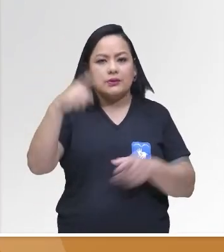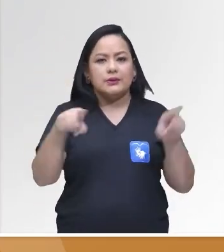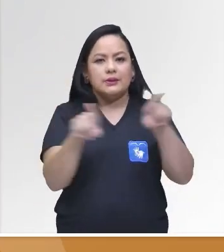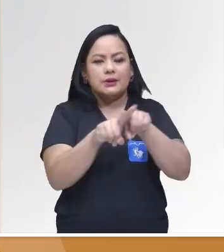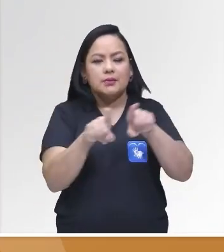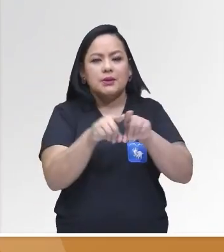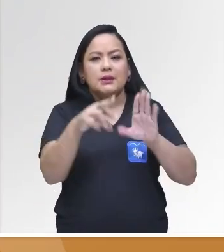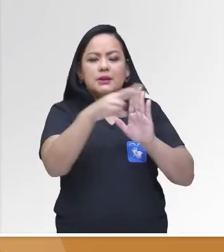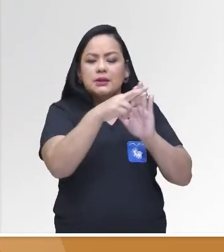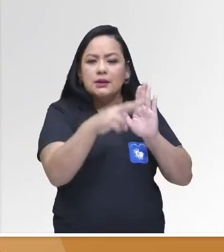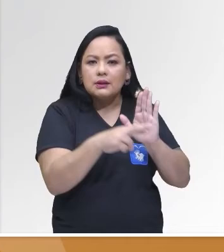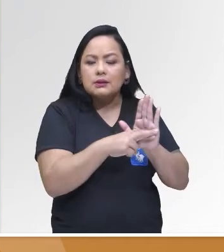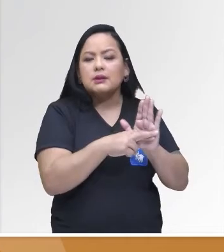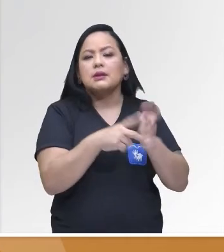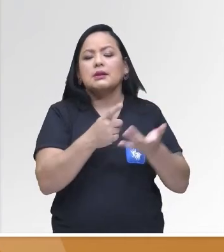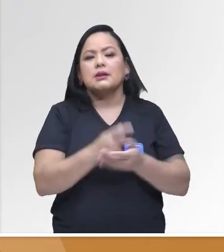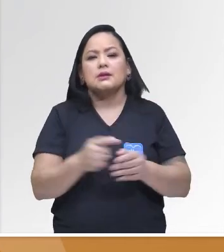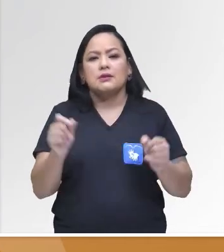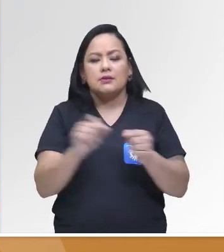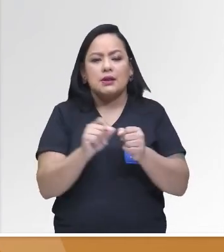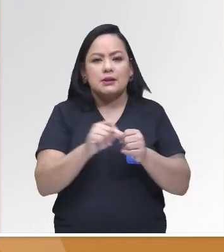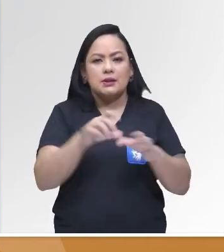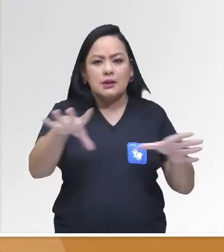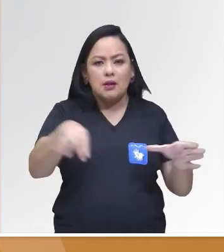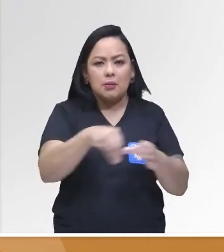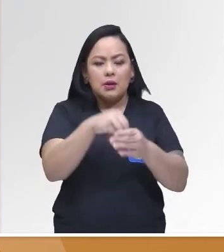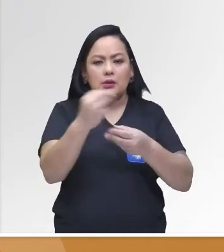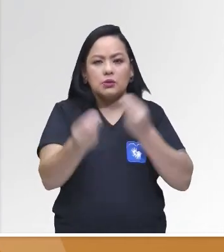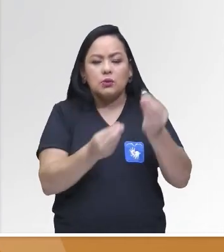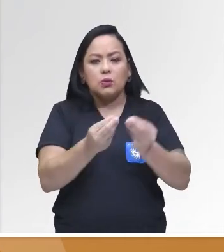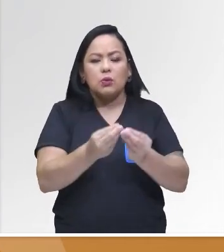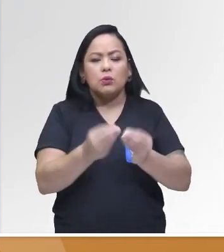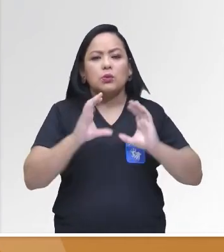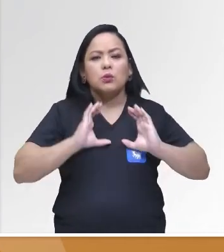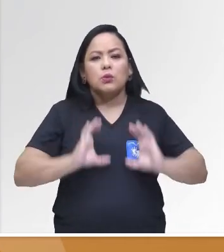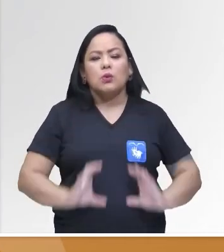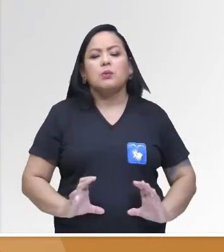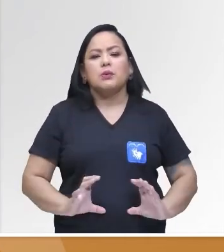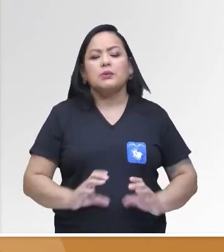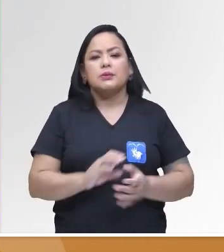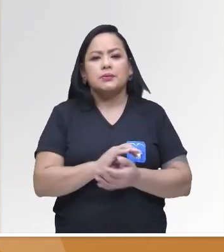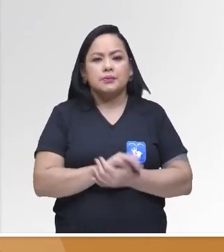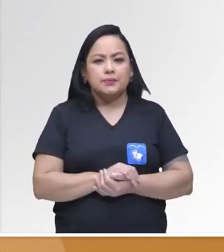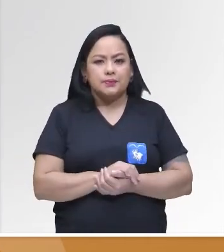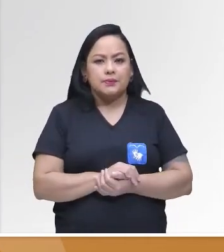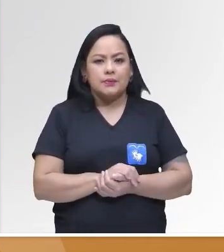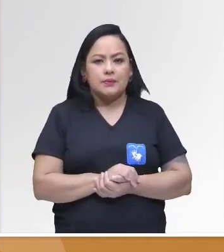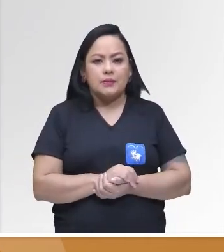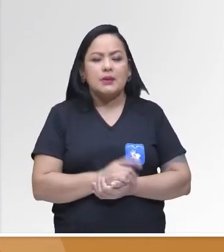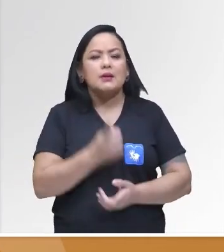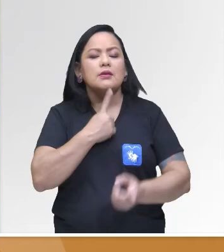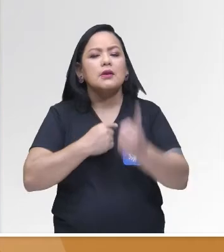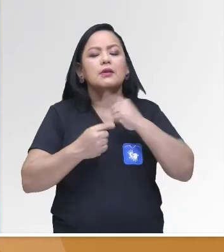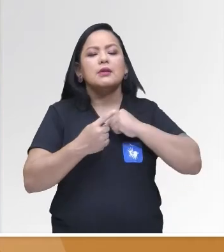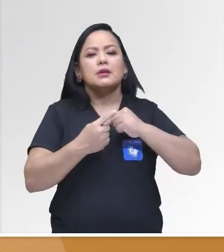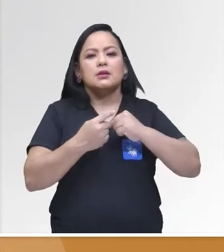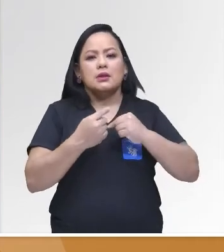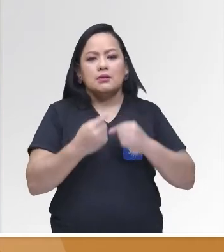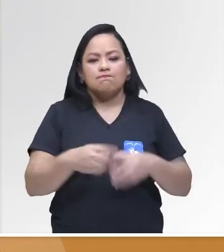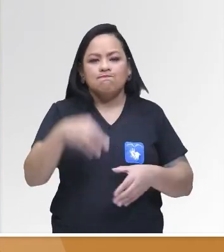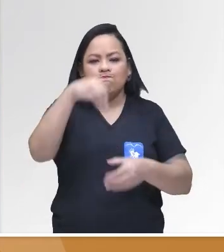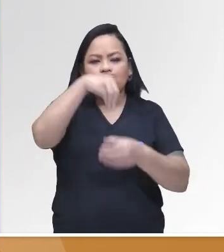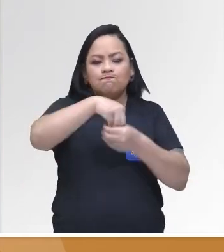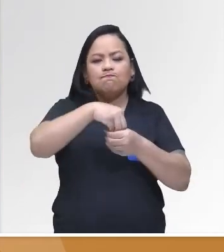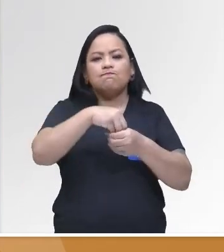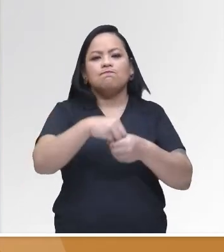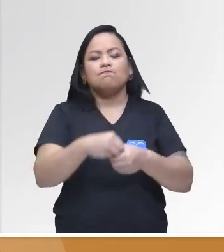dessas normas, que fazem parte do comportamento e que são desejáveis dentro de